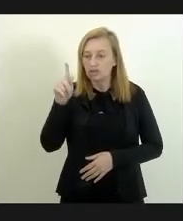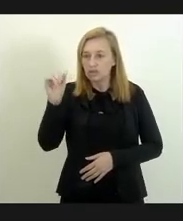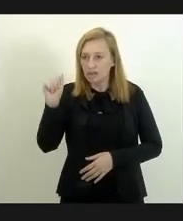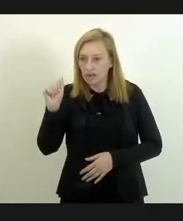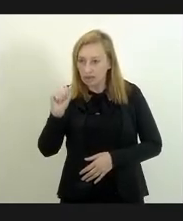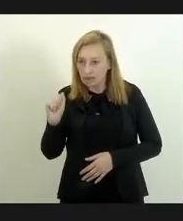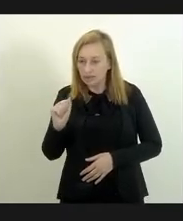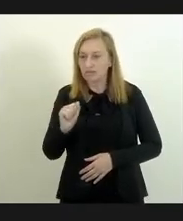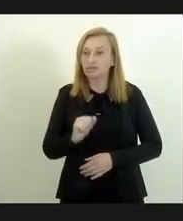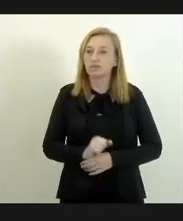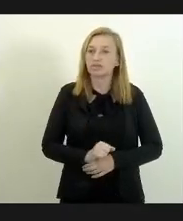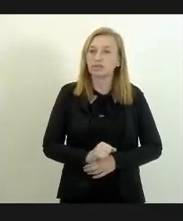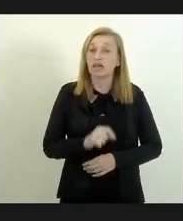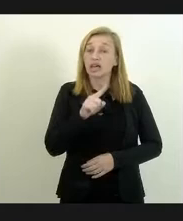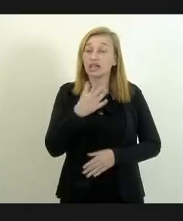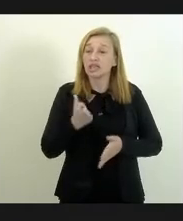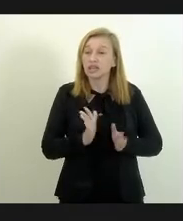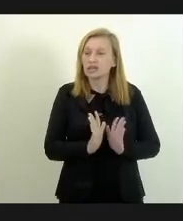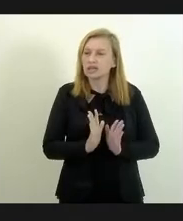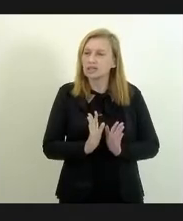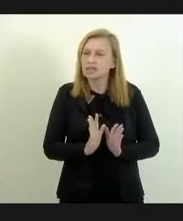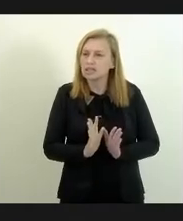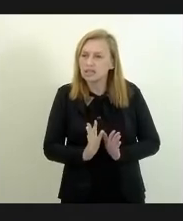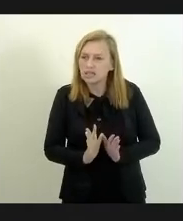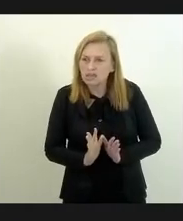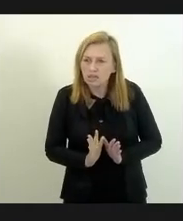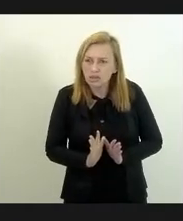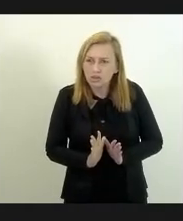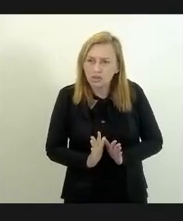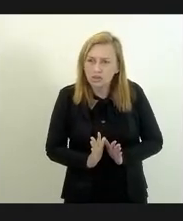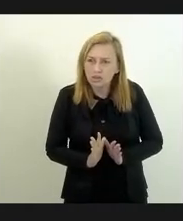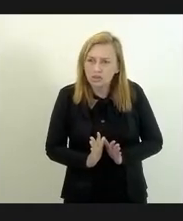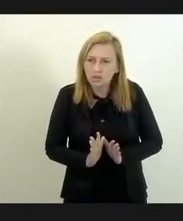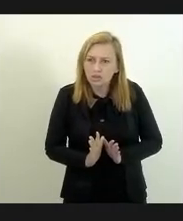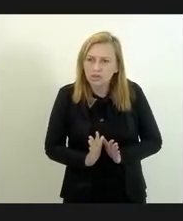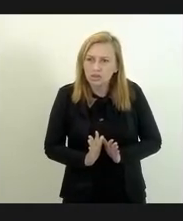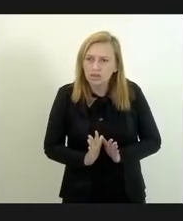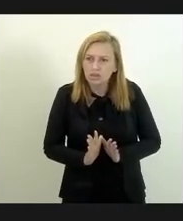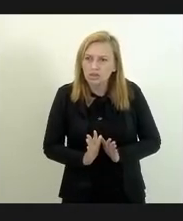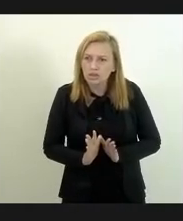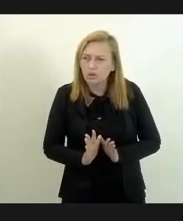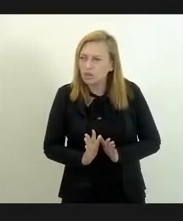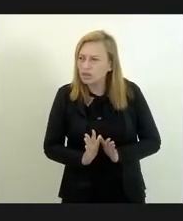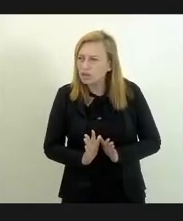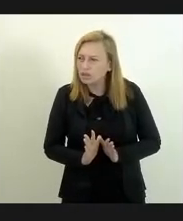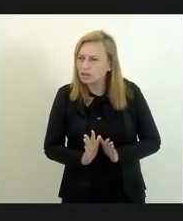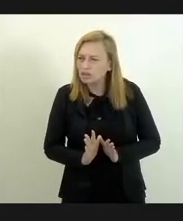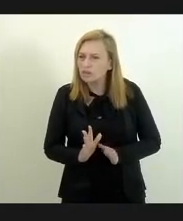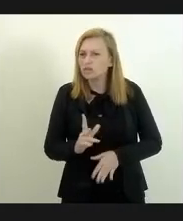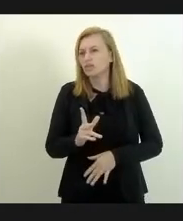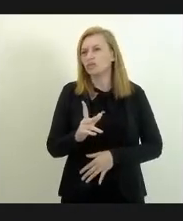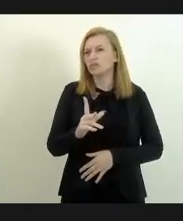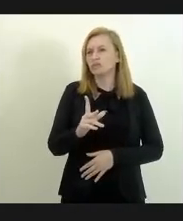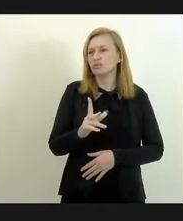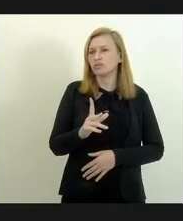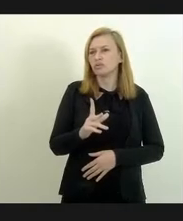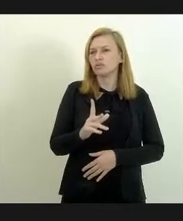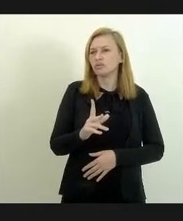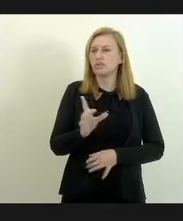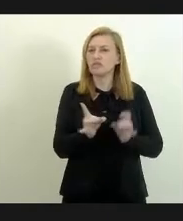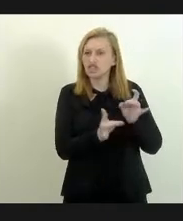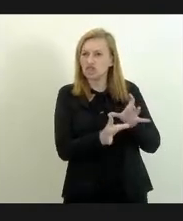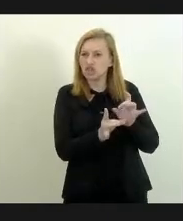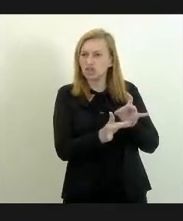aqui, ele nasceu livre, mas ele foi vendido pelo próprio pai. Né? Pelo próprio pai foi vendido